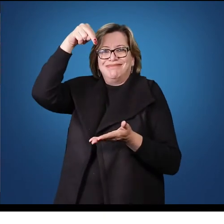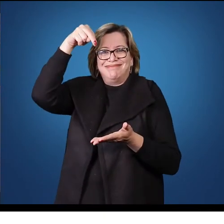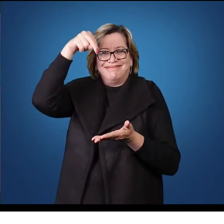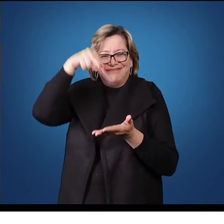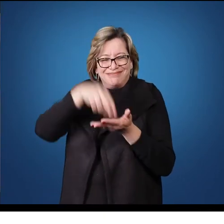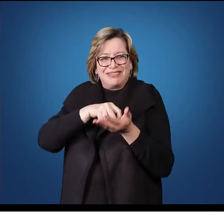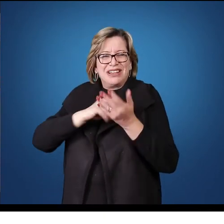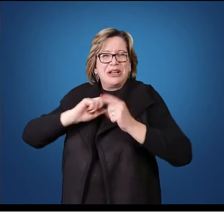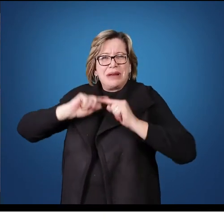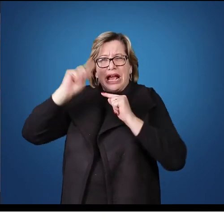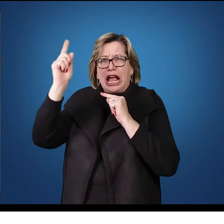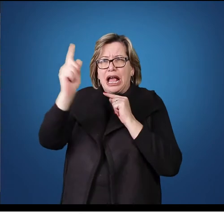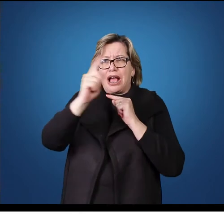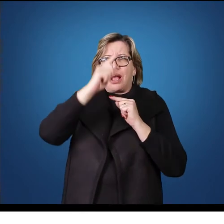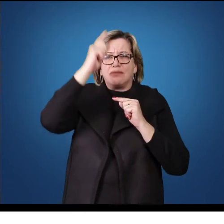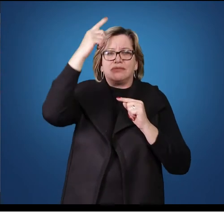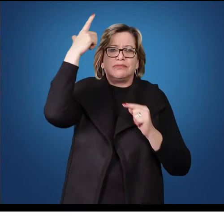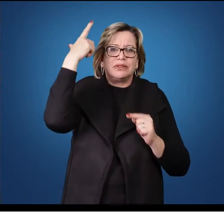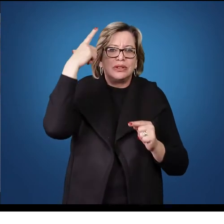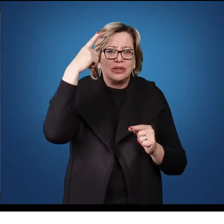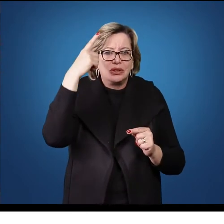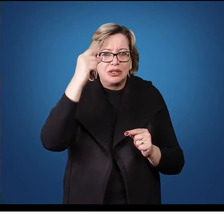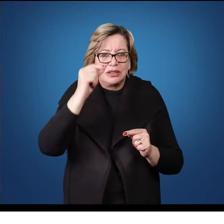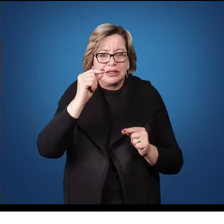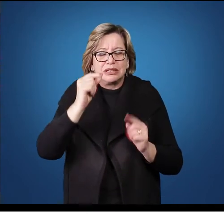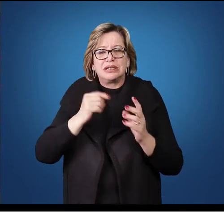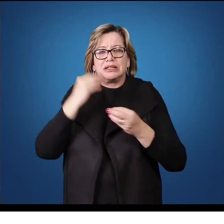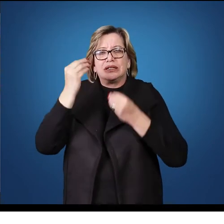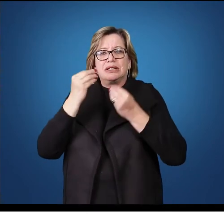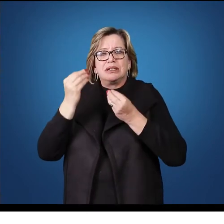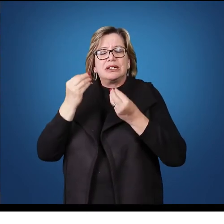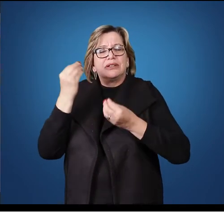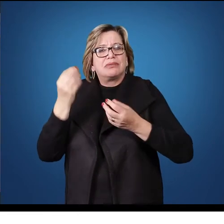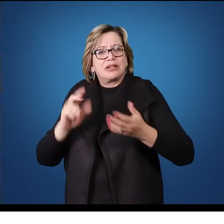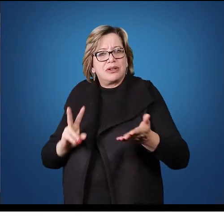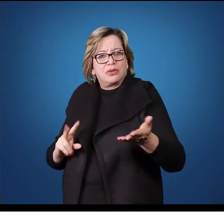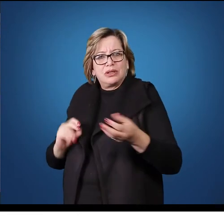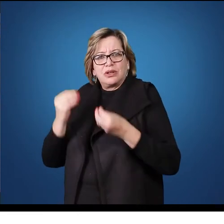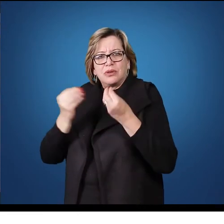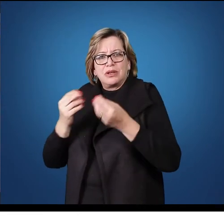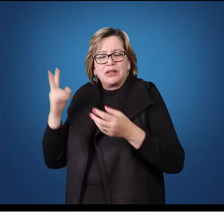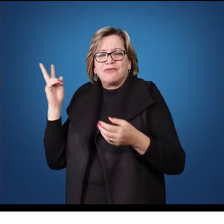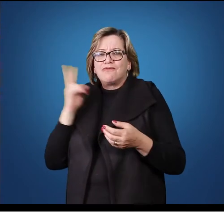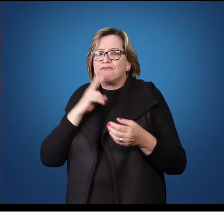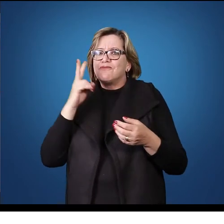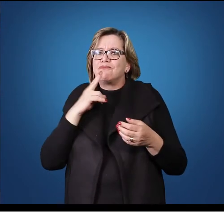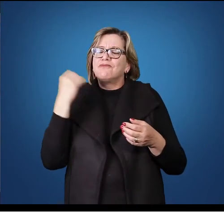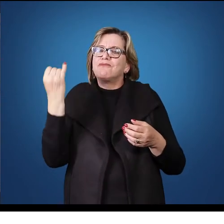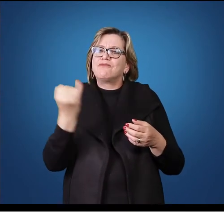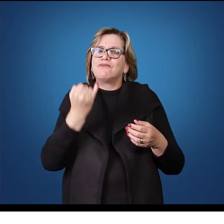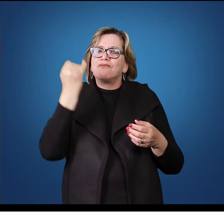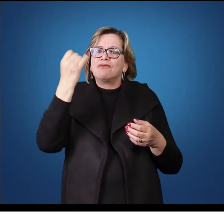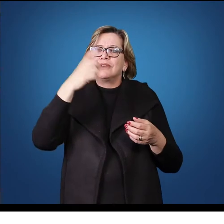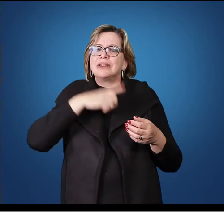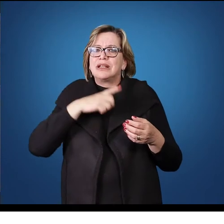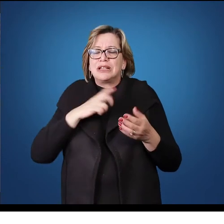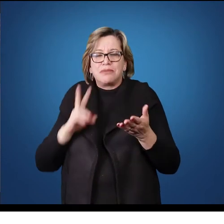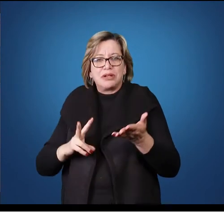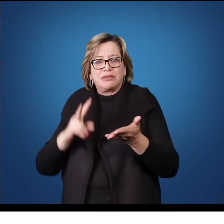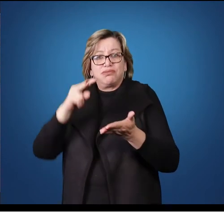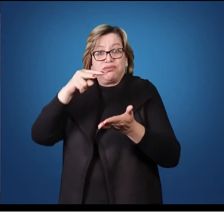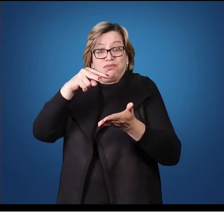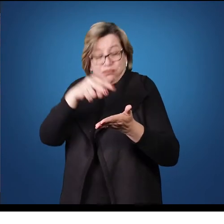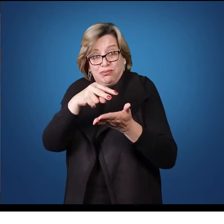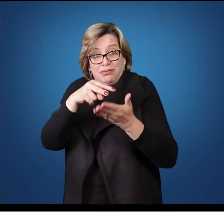bola o mais alto possível. Então, para que eu consiga fazer esse impulso maior, é importante alcançar uma velocidade e depois travar para